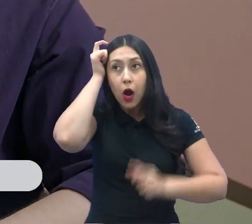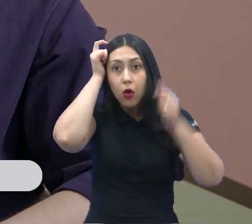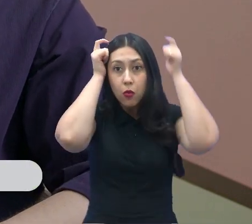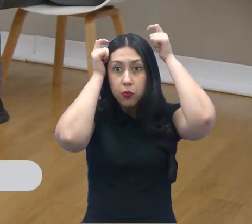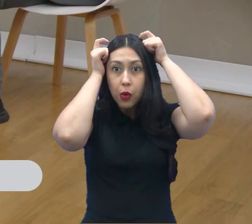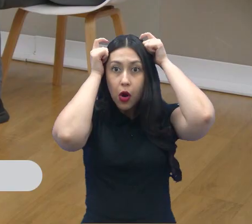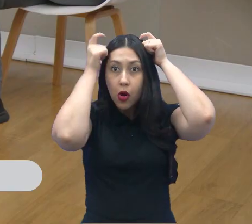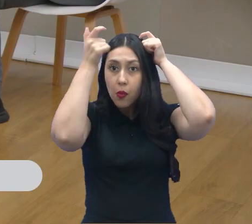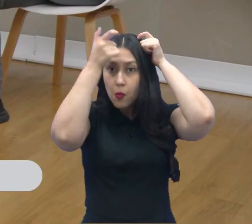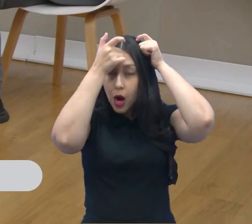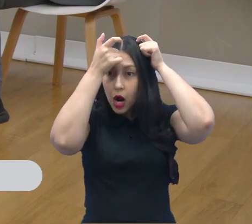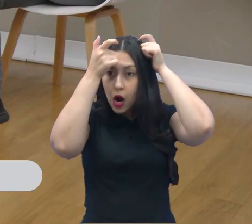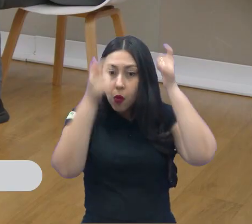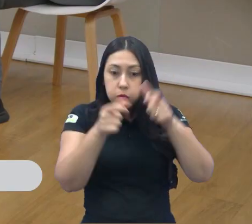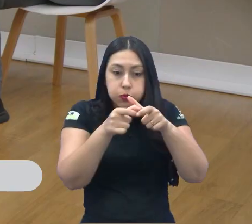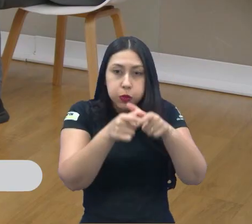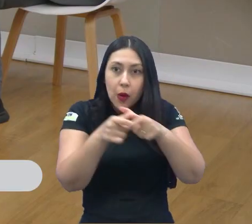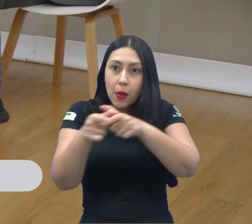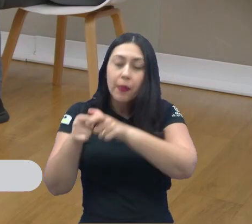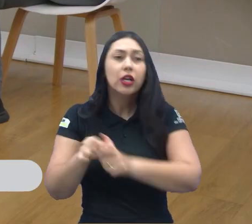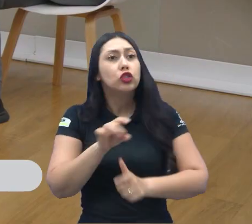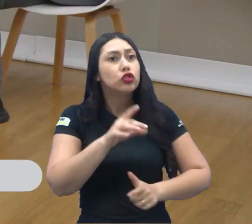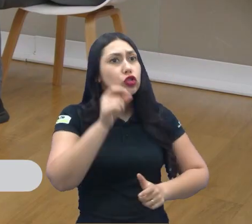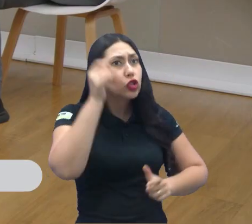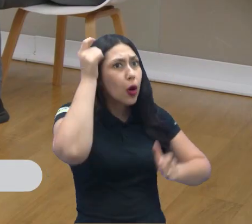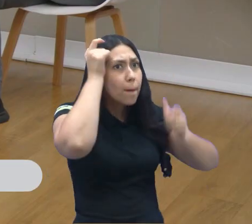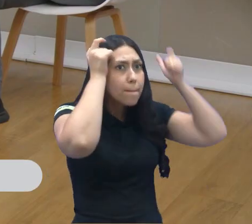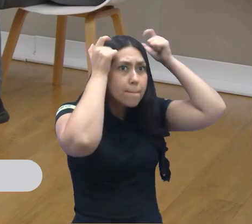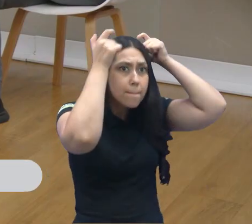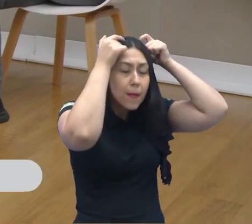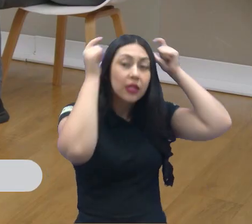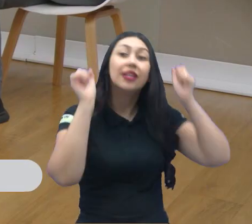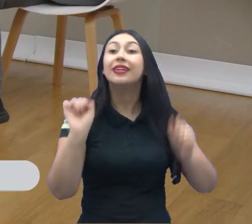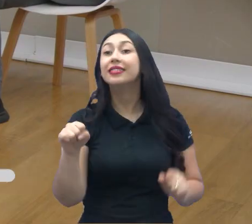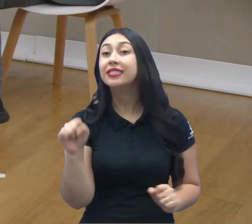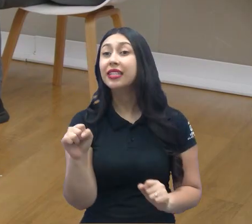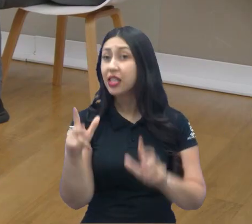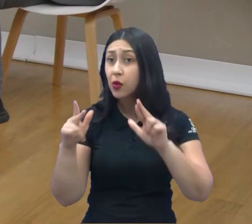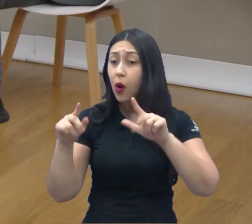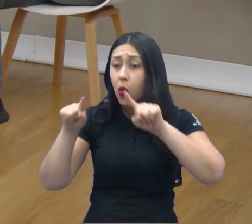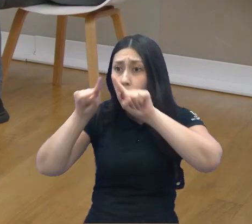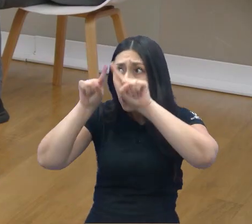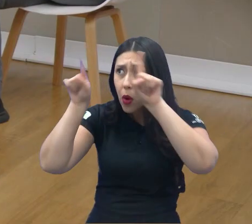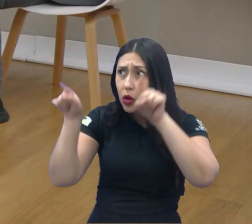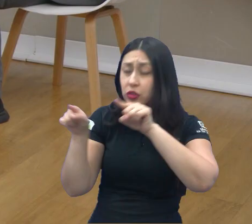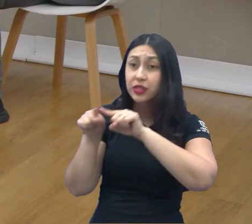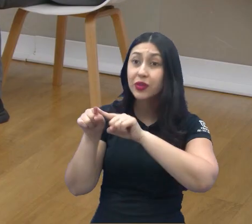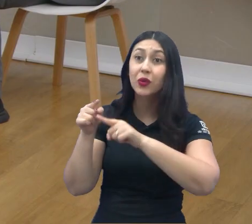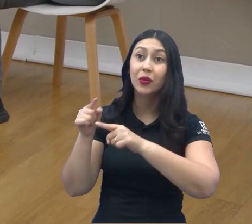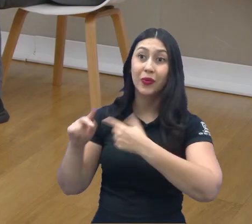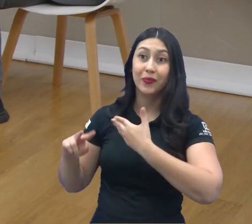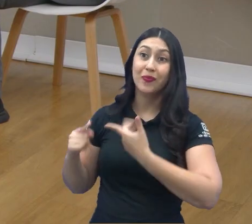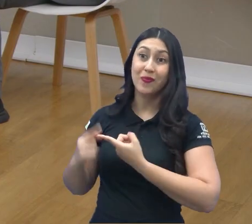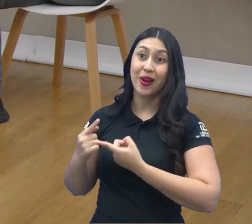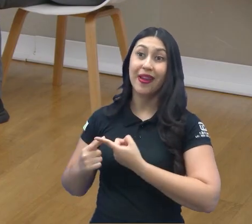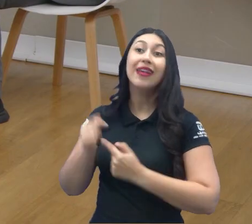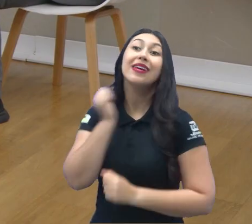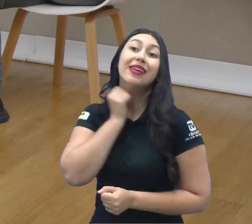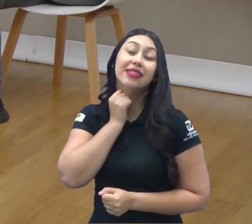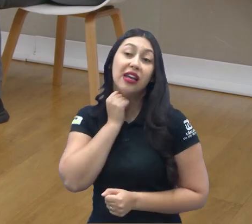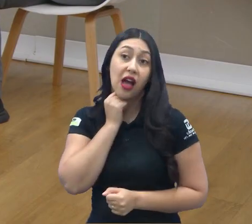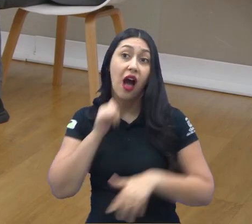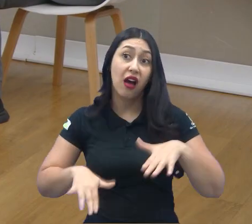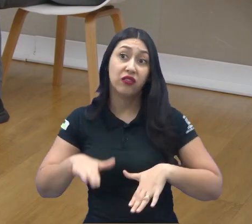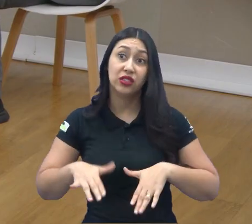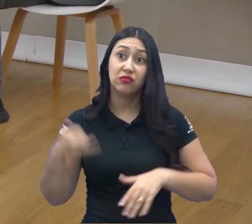São algumas áreas específicas do cabelo. Forma tipo um círculo. E aí é decorrente do estresse e pode vir em crianças de 10 anos.